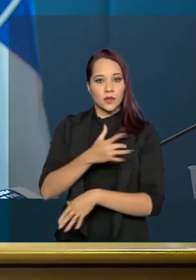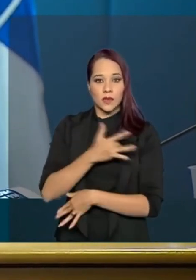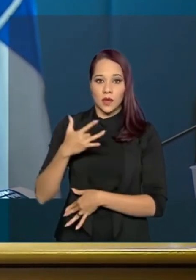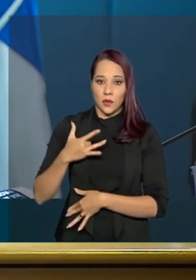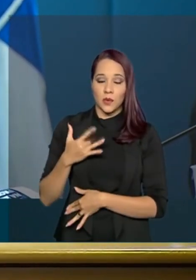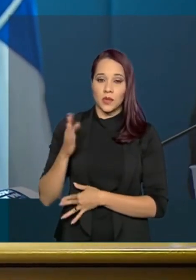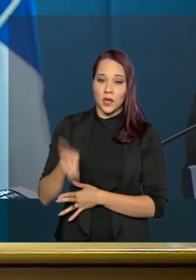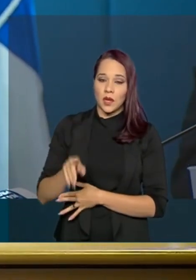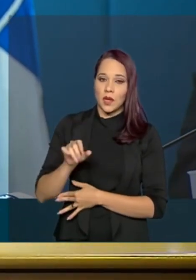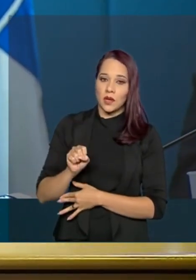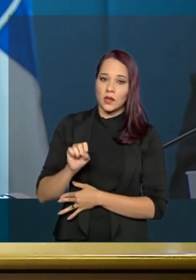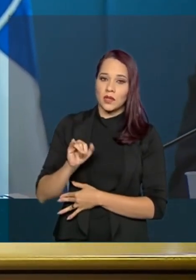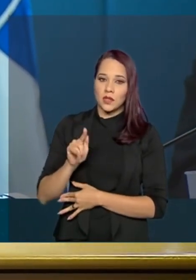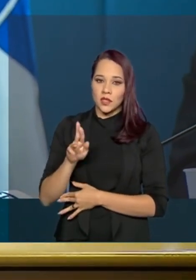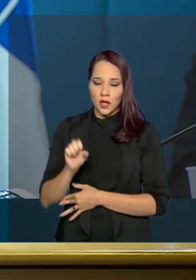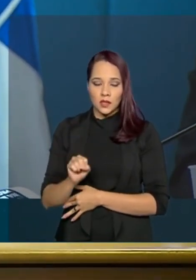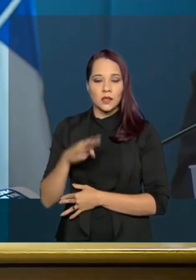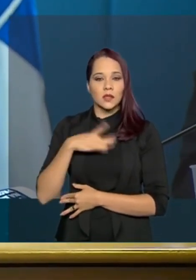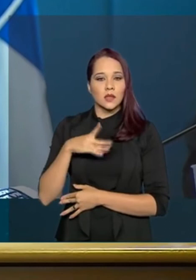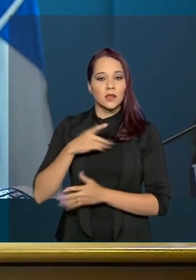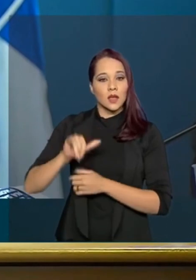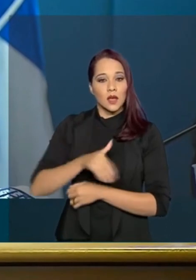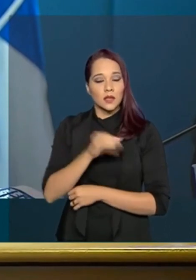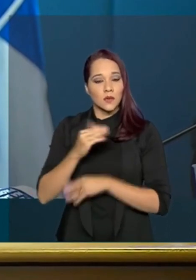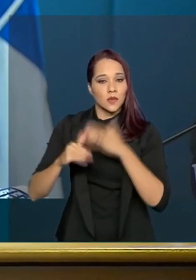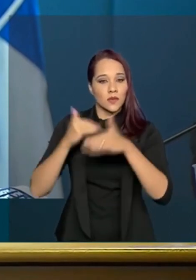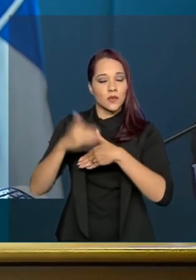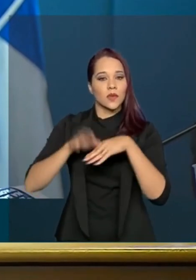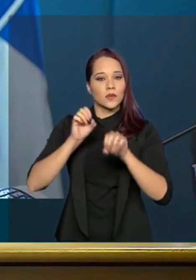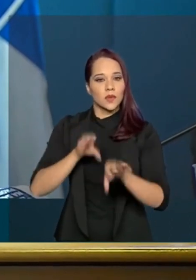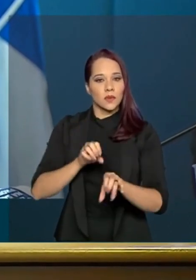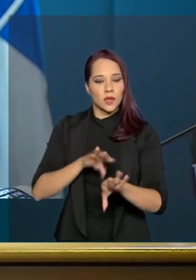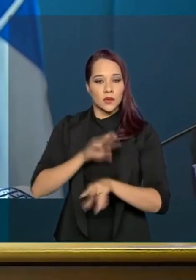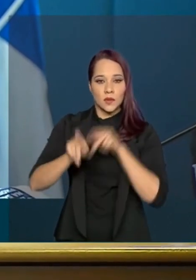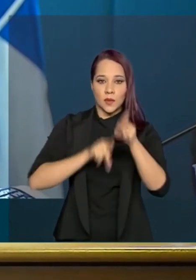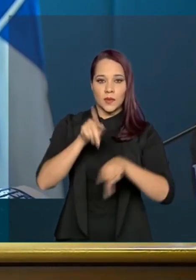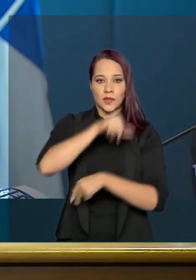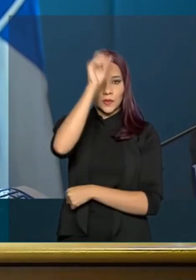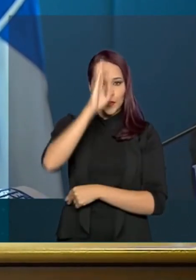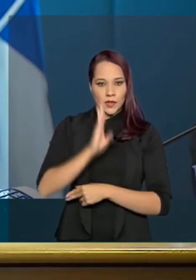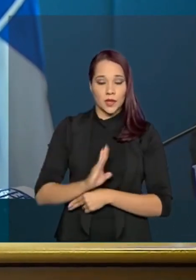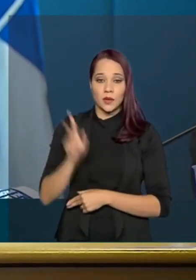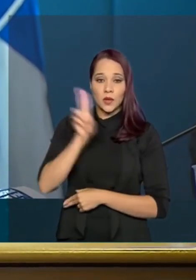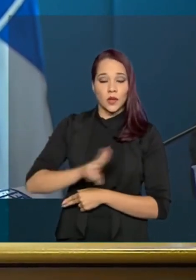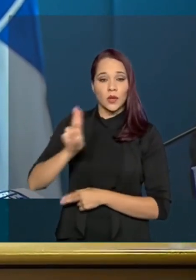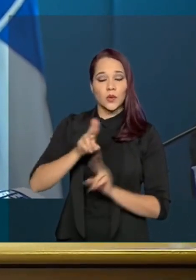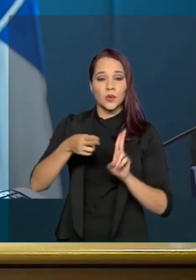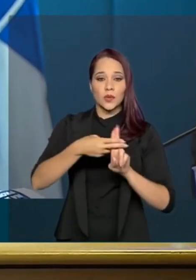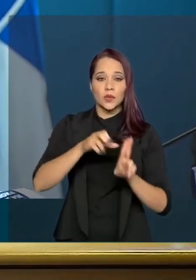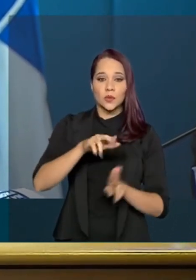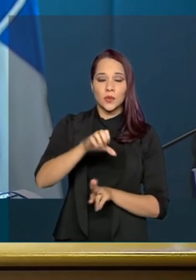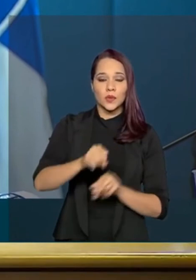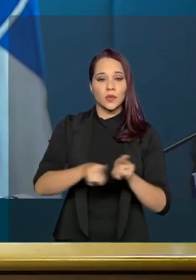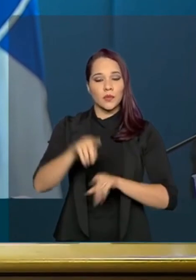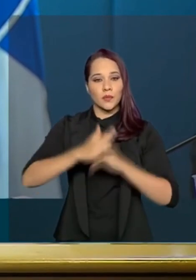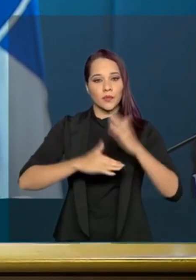a CEGETS vem prestar conta das ações desenvolvidas para a educação da população brasileira que utiliza o SUS e dos profissionais